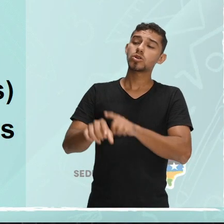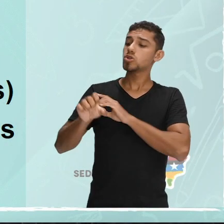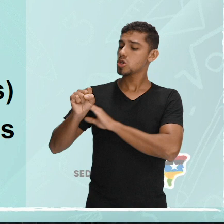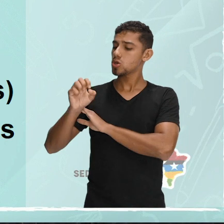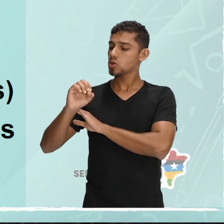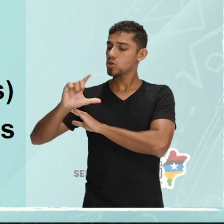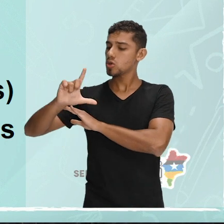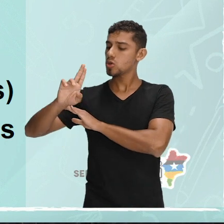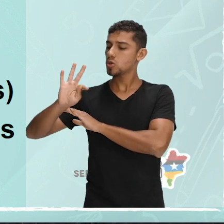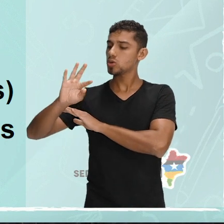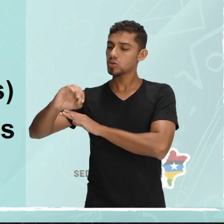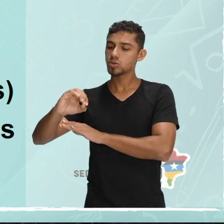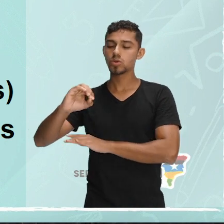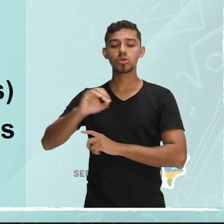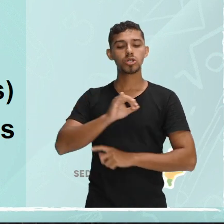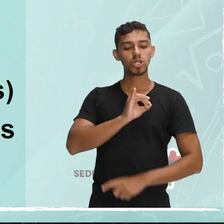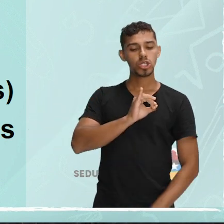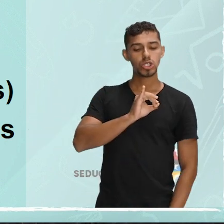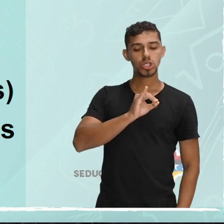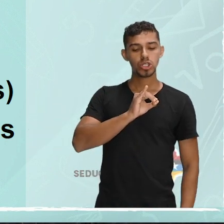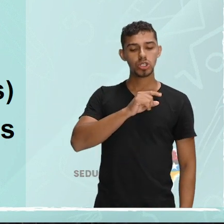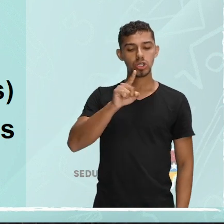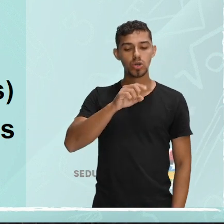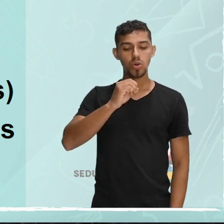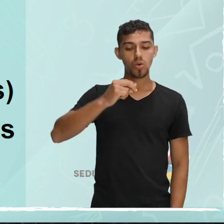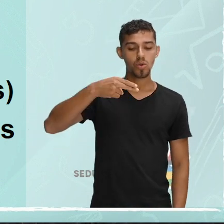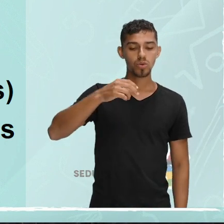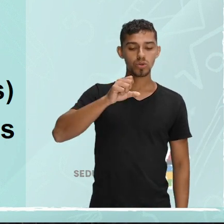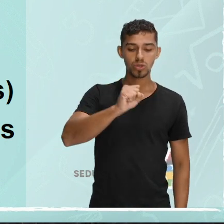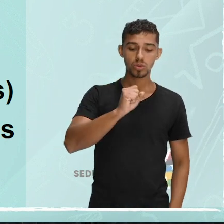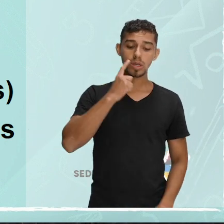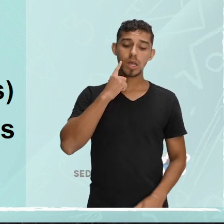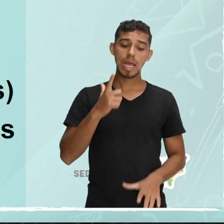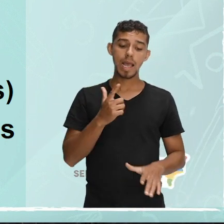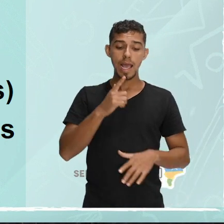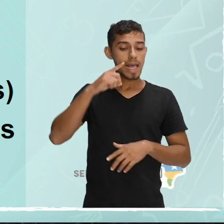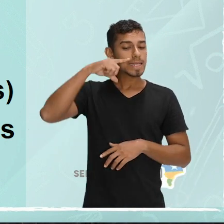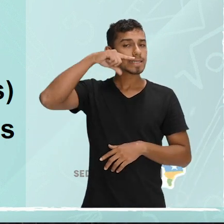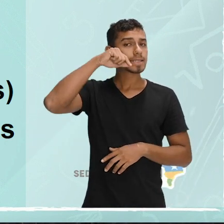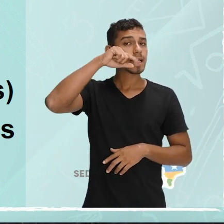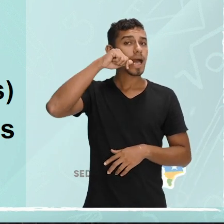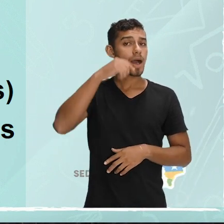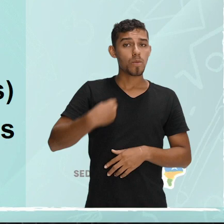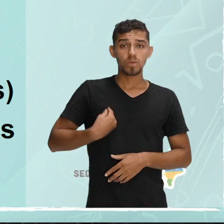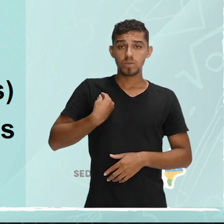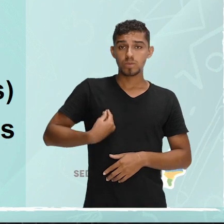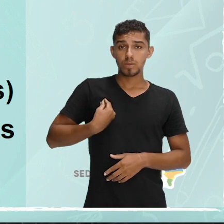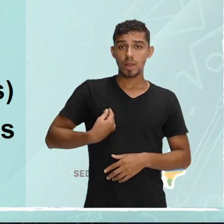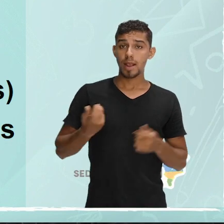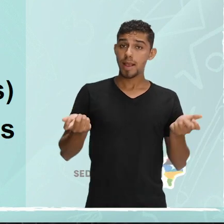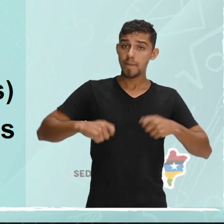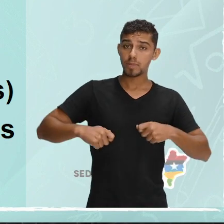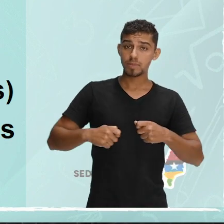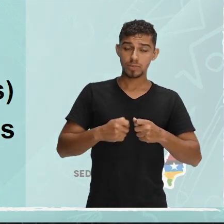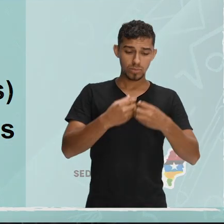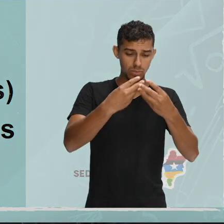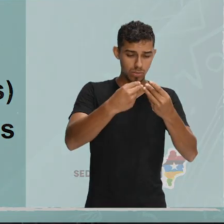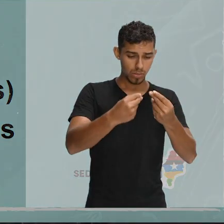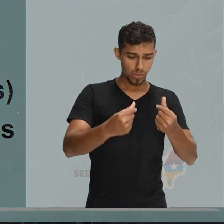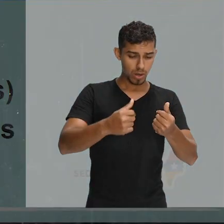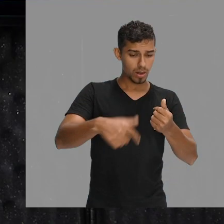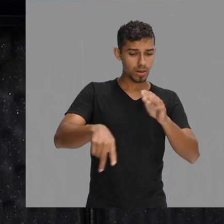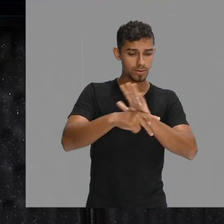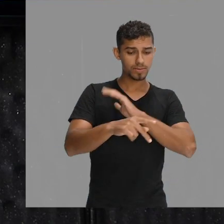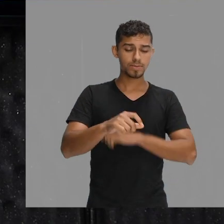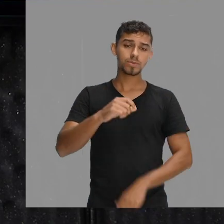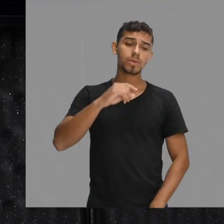iônico, por exemplo, o sal. O sal, em presença de água, né, a água vai dissociar, porque, na